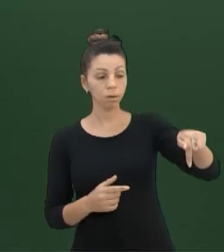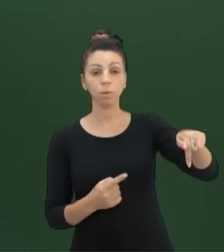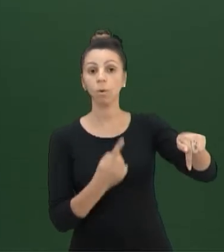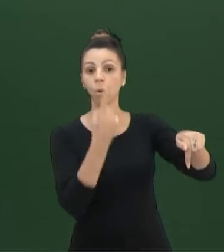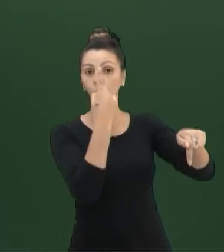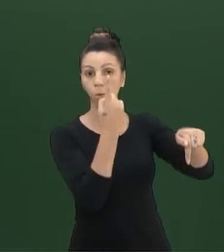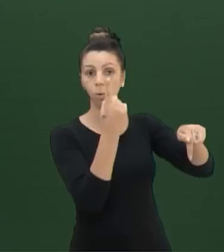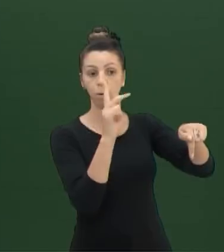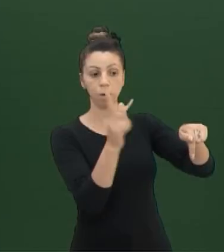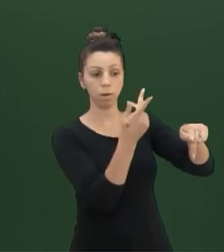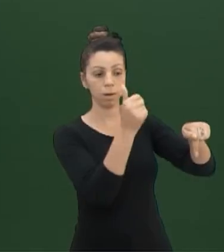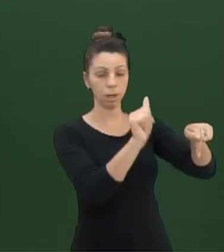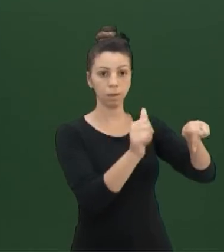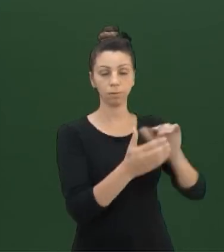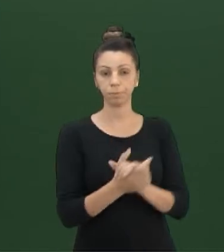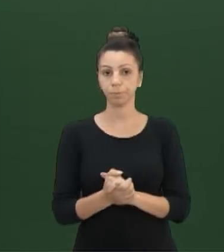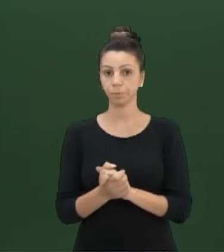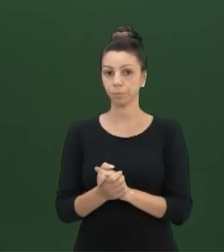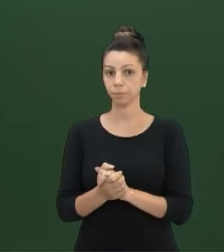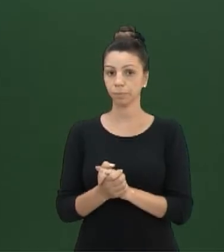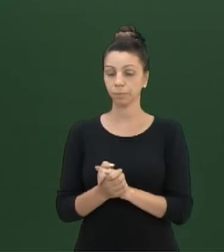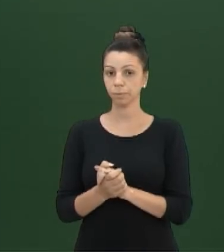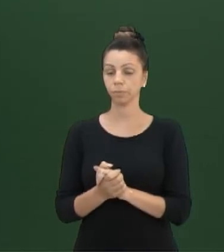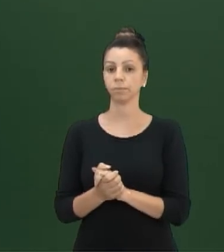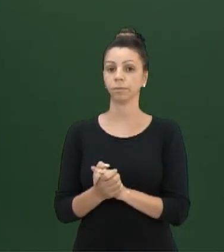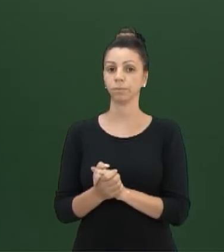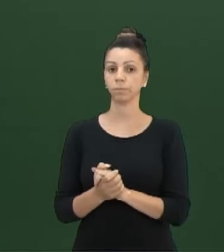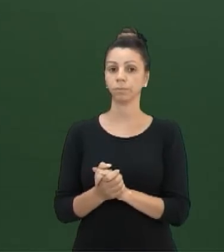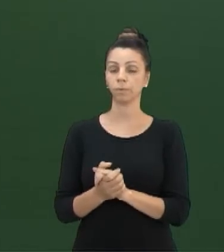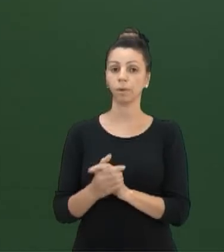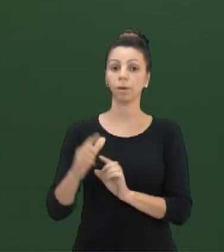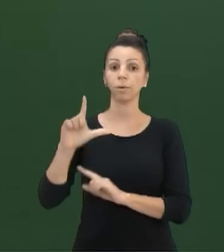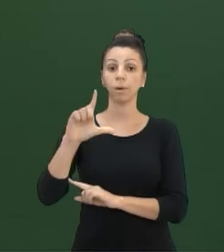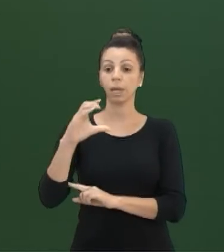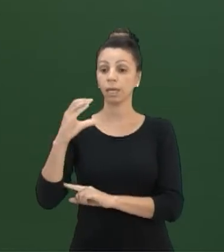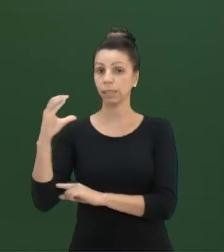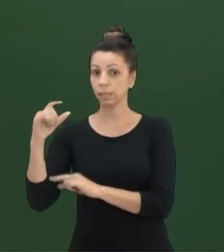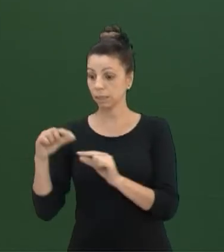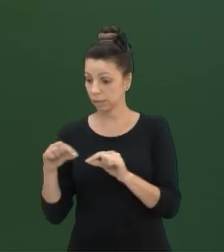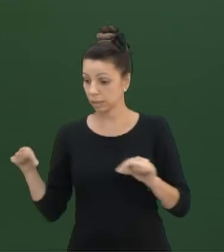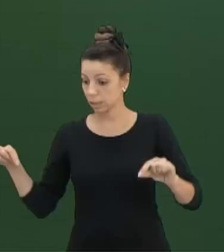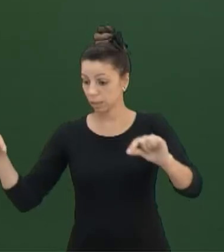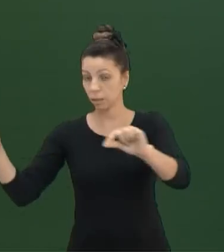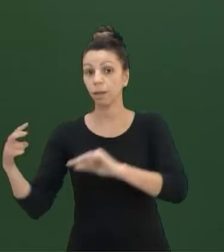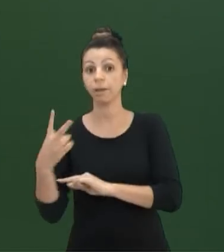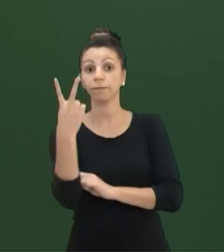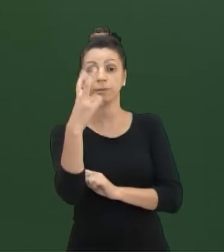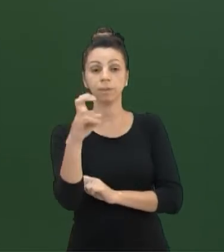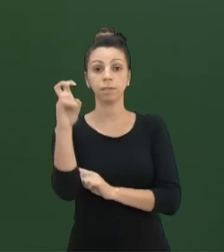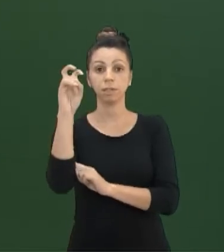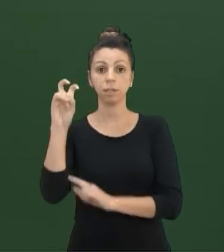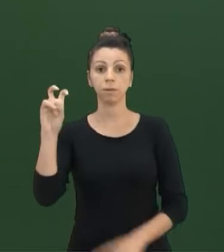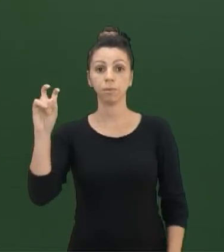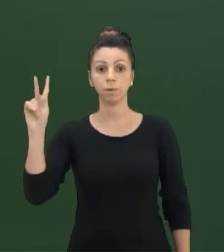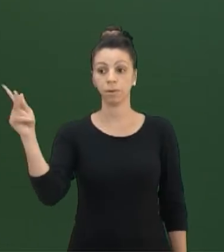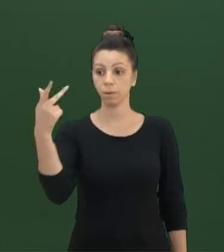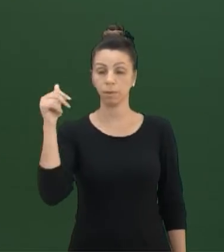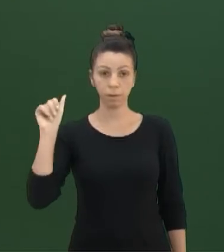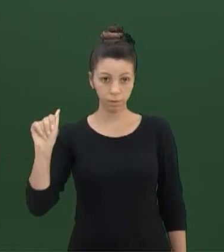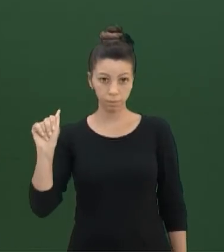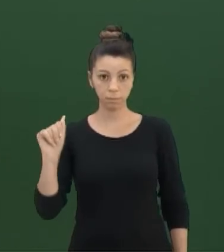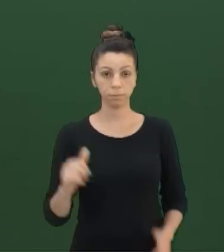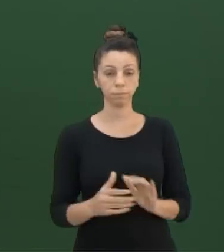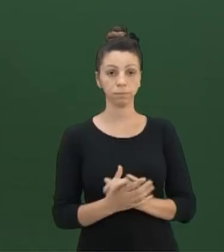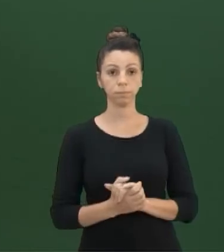hectare, e o lote colonial é 25 hectares. Então, um lote colonial, 25